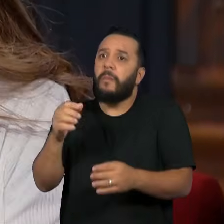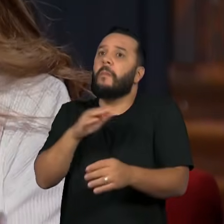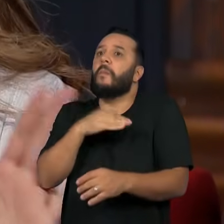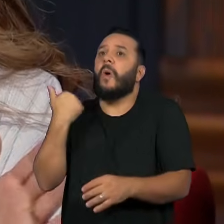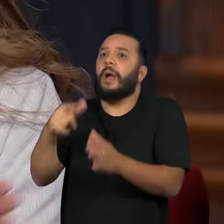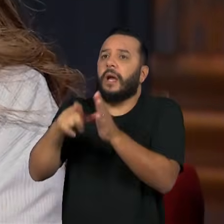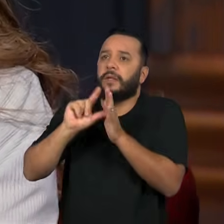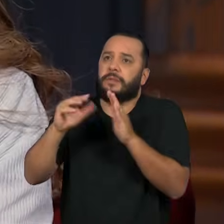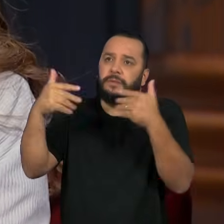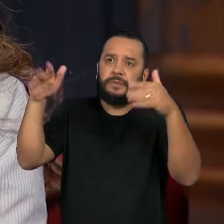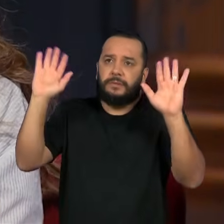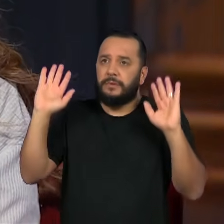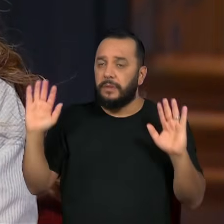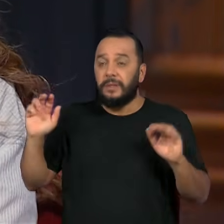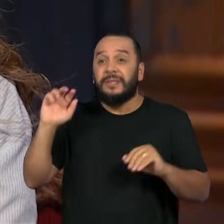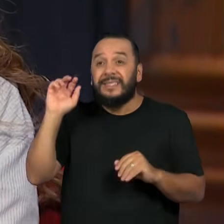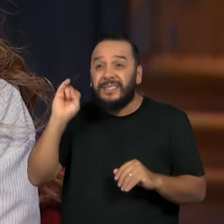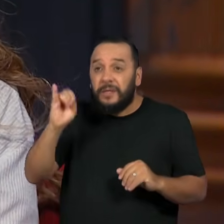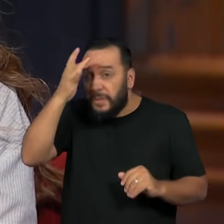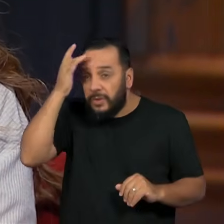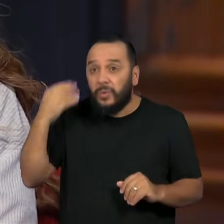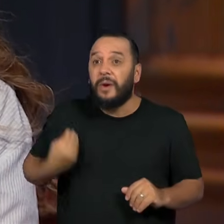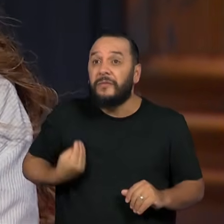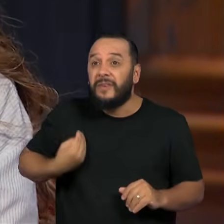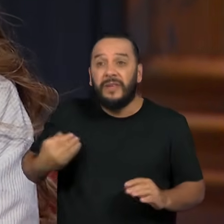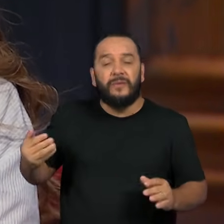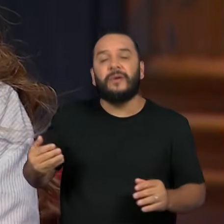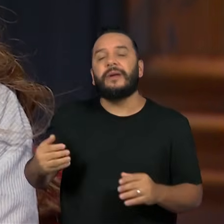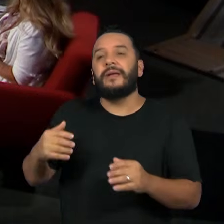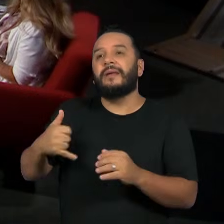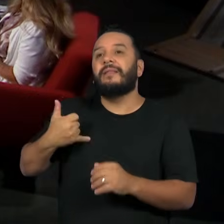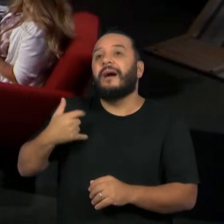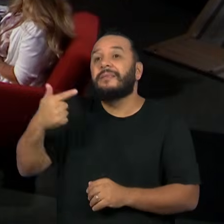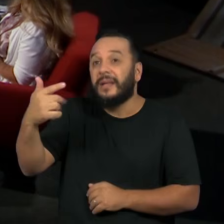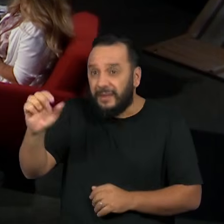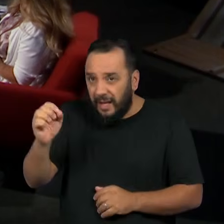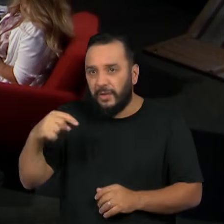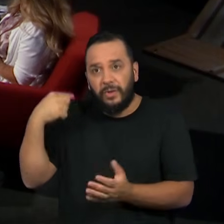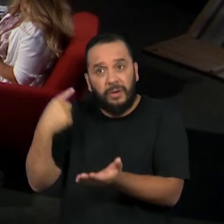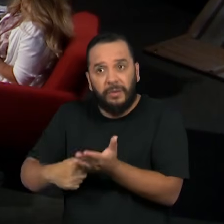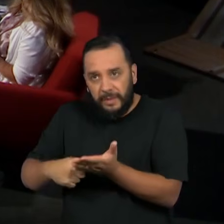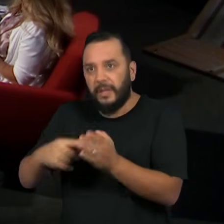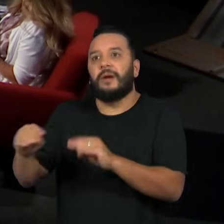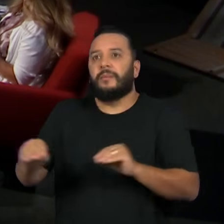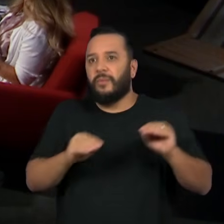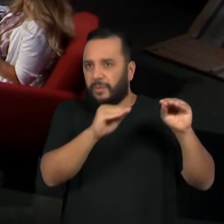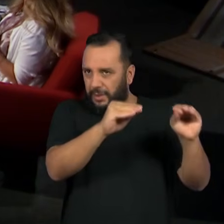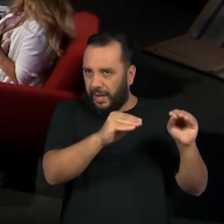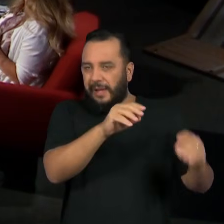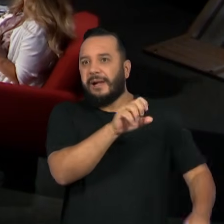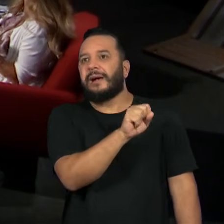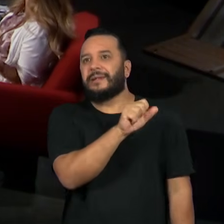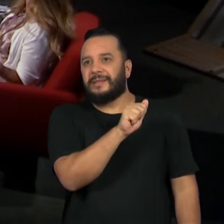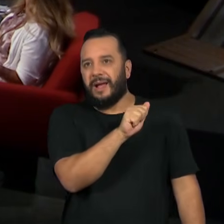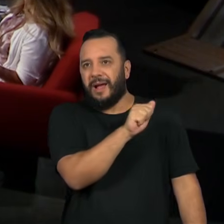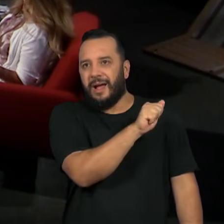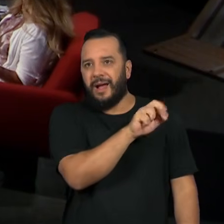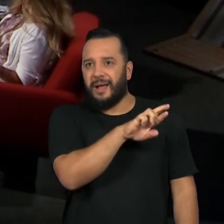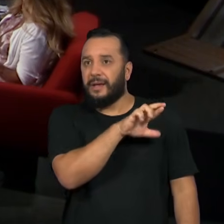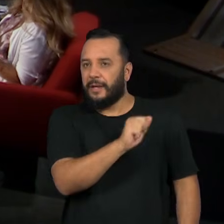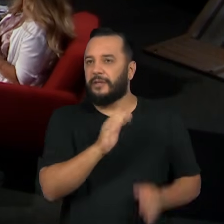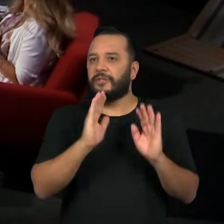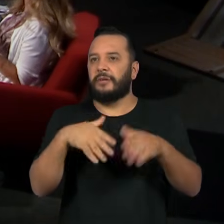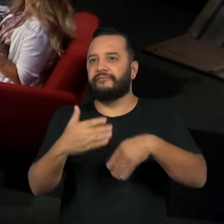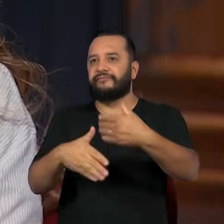problema. Quem estiver vivo aos 70, vai chegar aqui, a gente vai morar no deserto do Saara. Beleza? Beleza. Passaram-se os 30